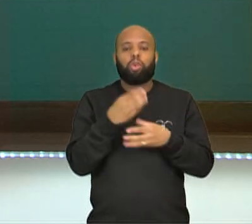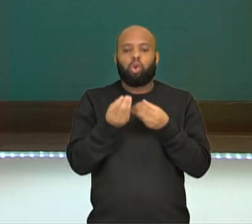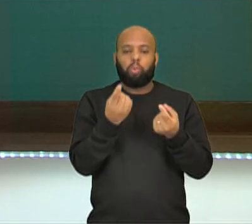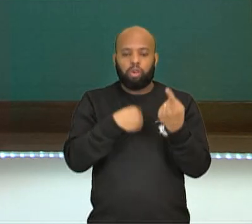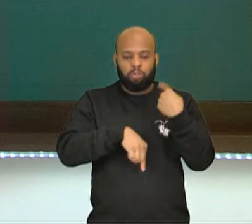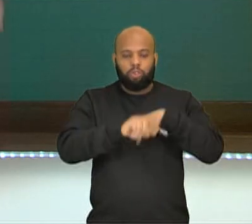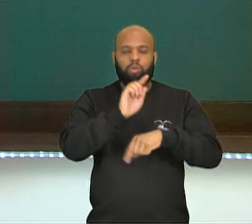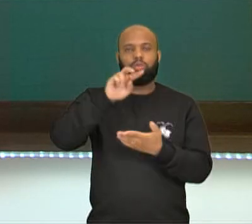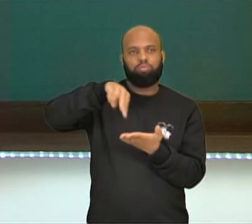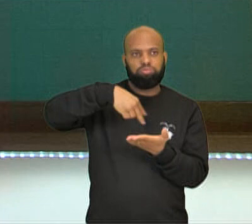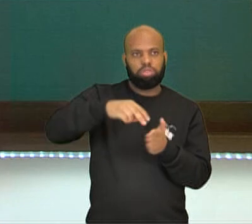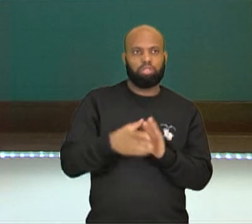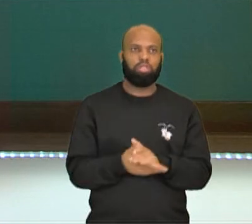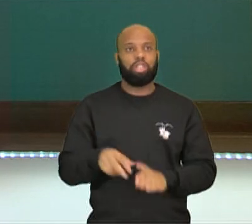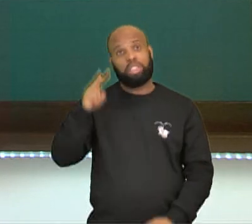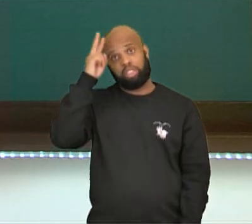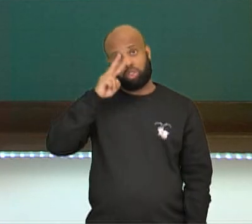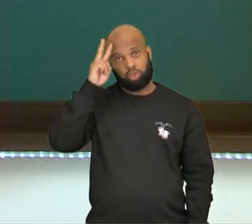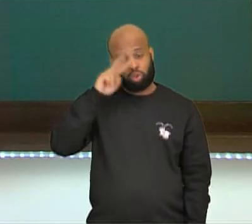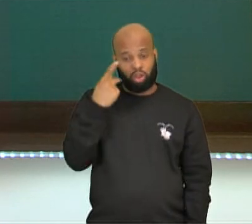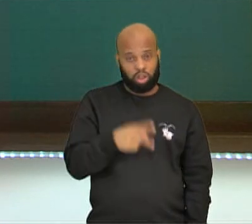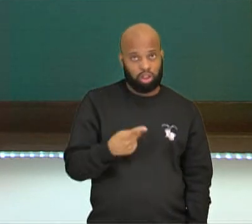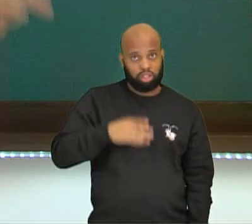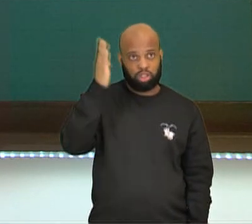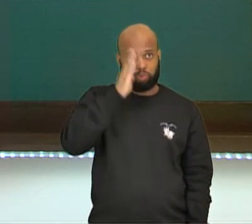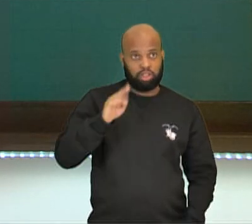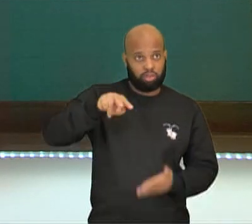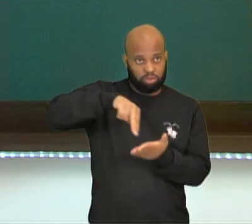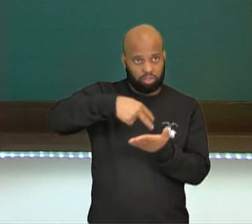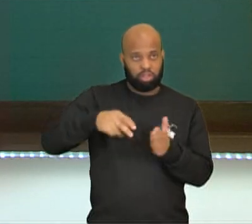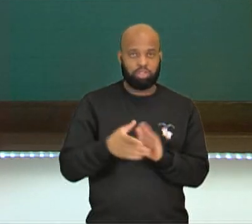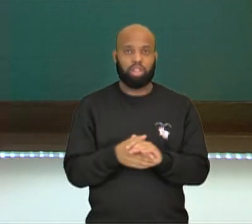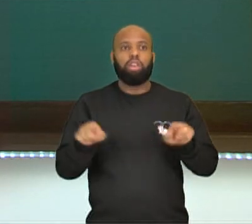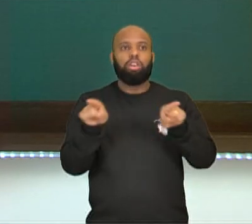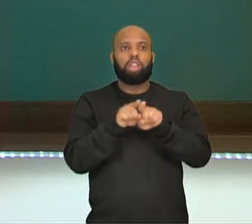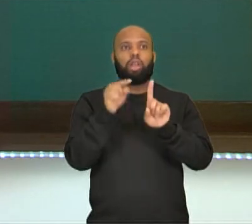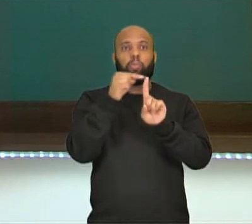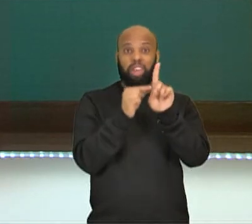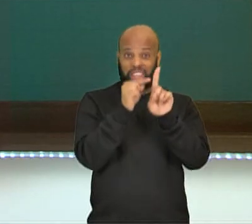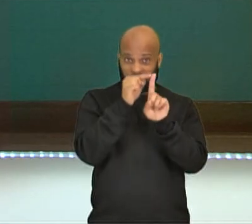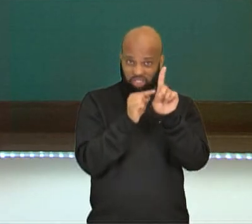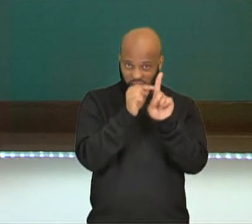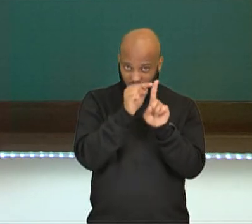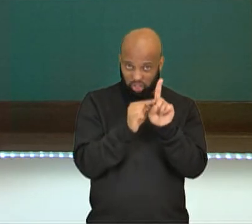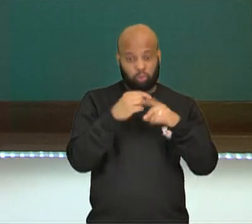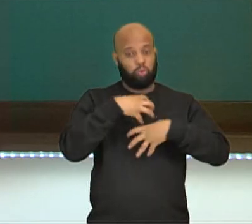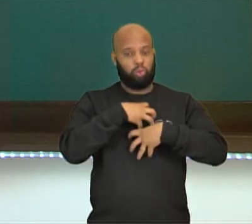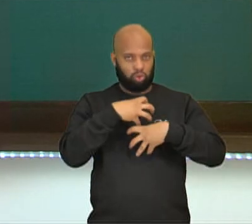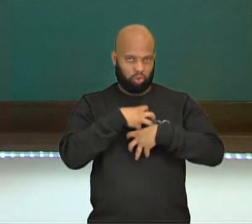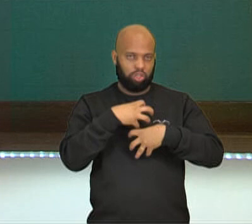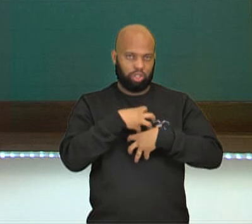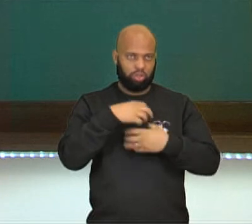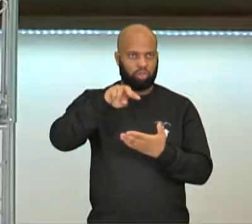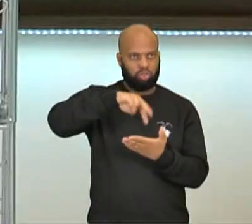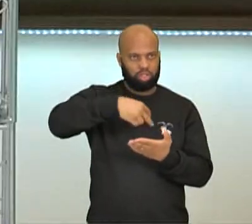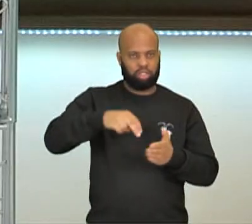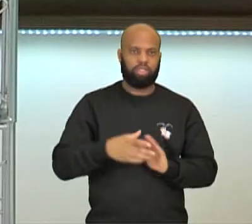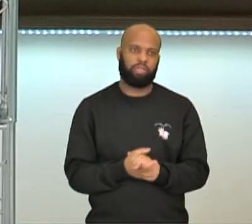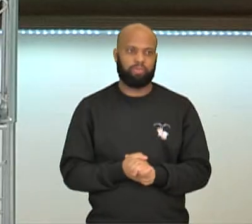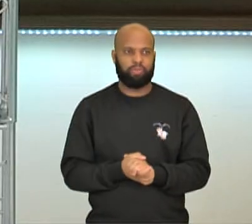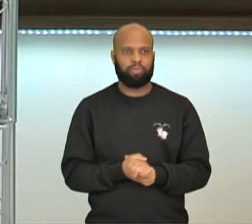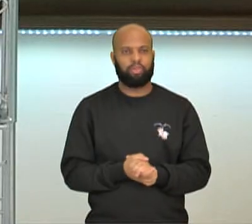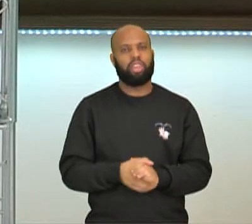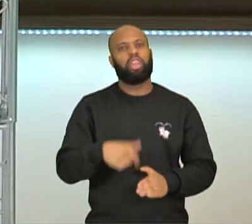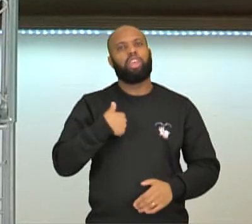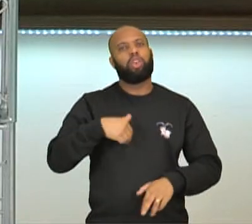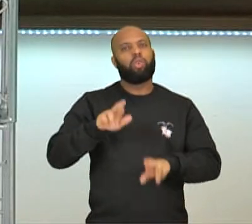evolução dela, a história aqui no nosso país, a classificação e alguns estilos.